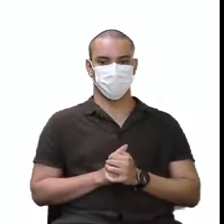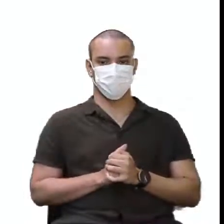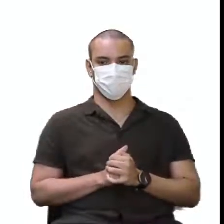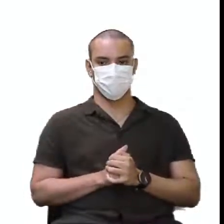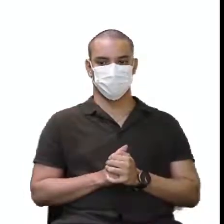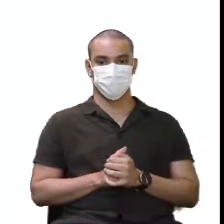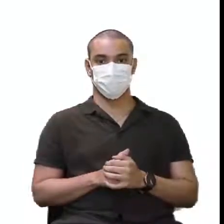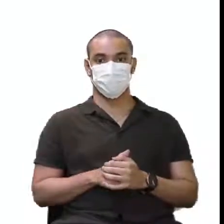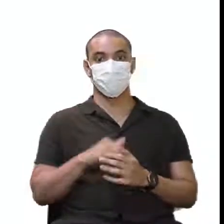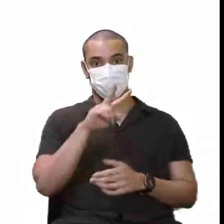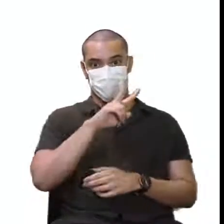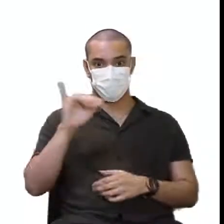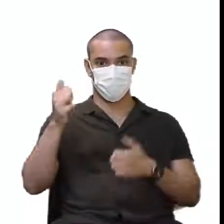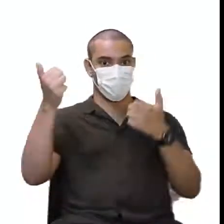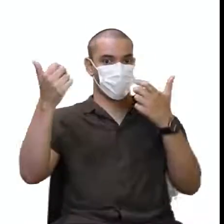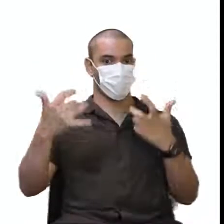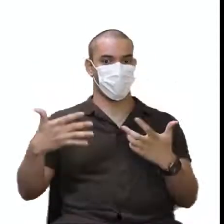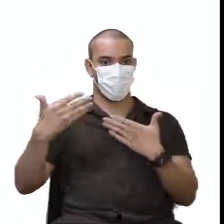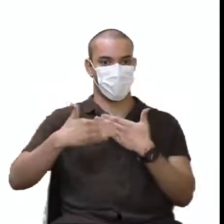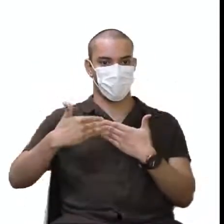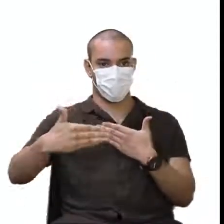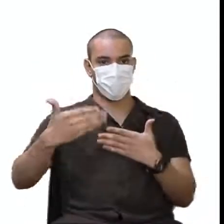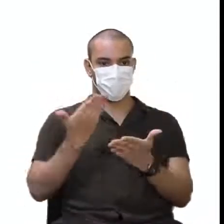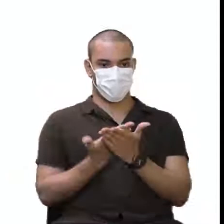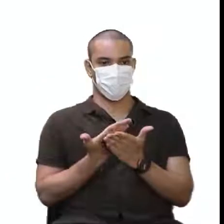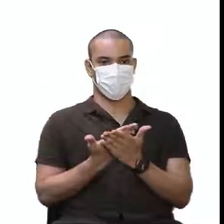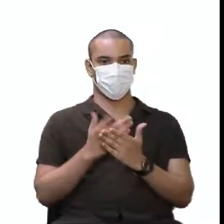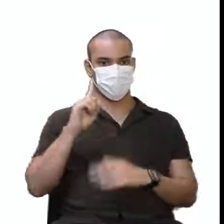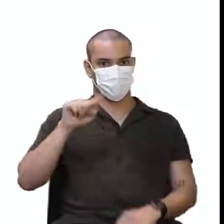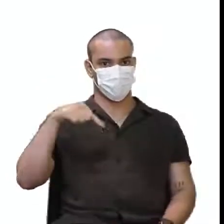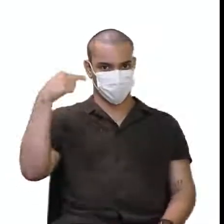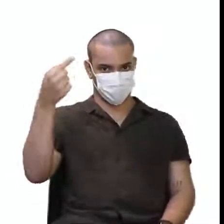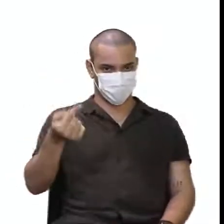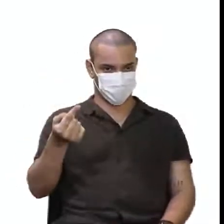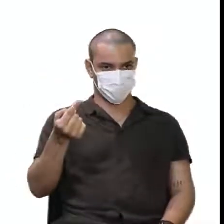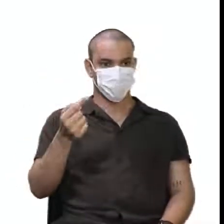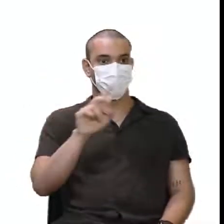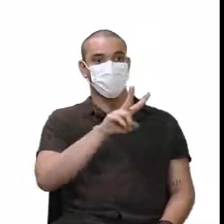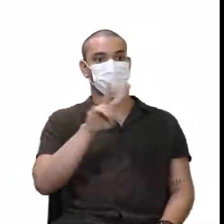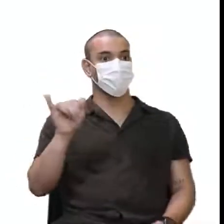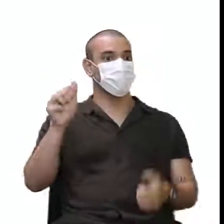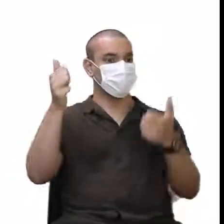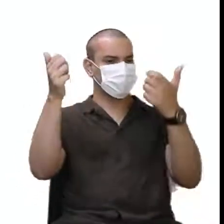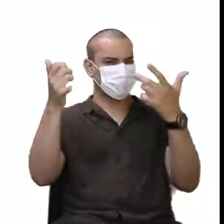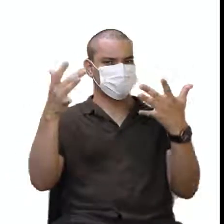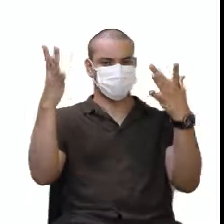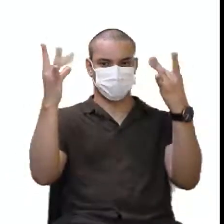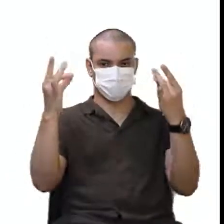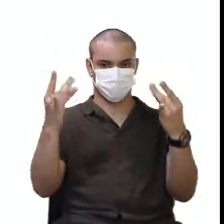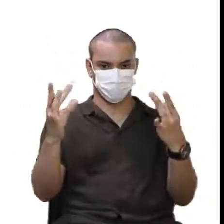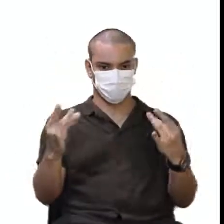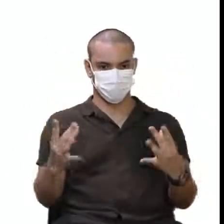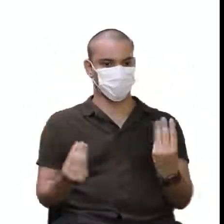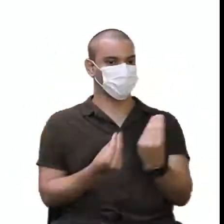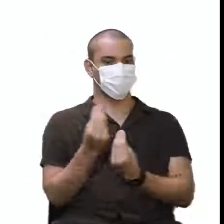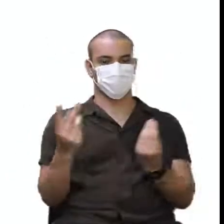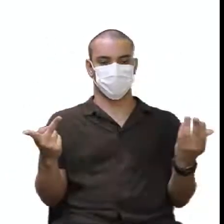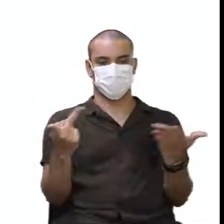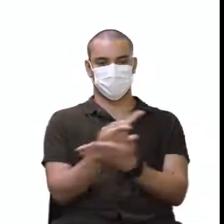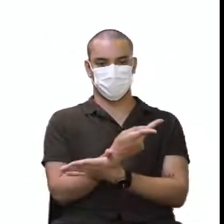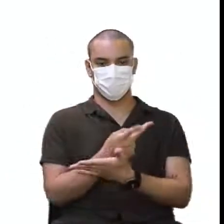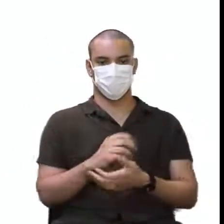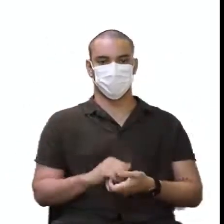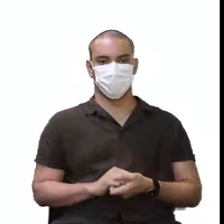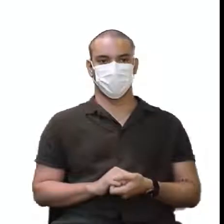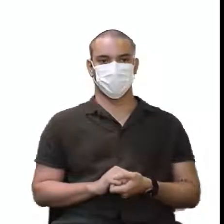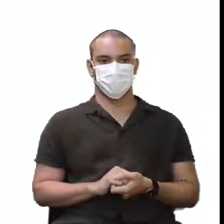Tá? Isso a gente vai ver bem na nossa próxima aula, certo? Que vamos entrar mesmo na montagem do seu